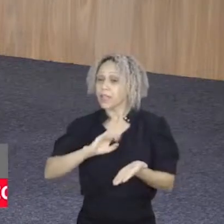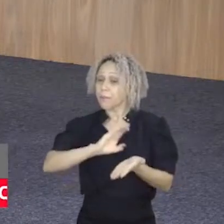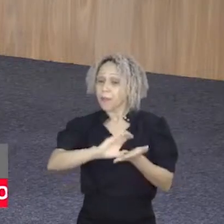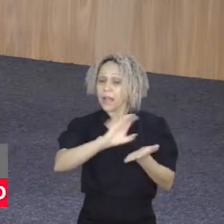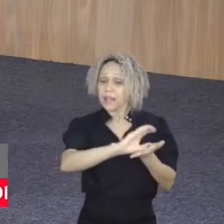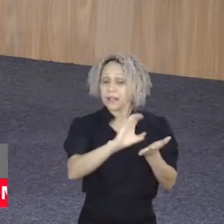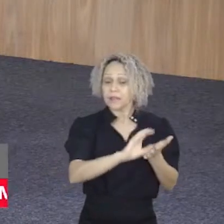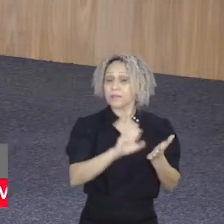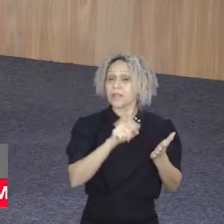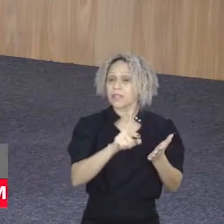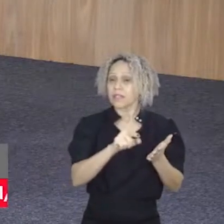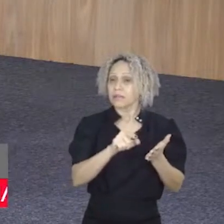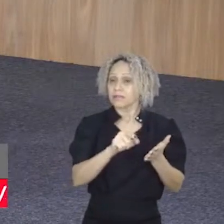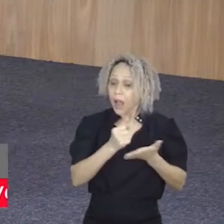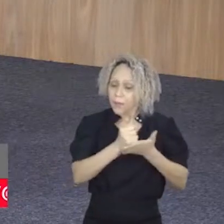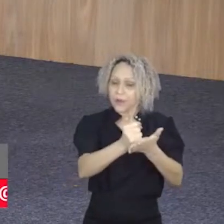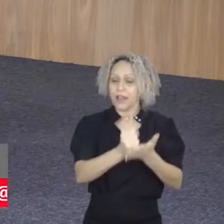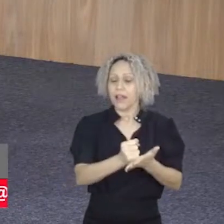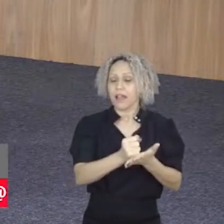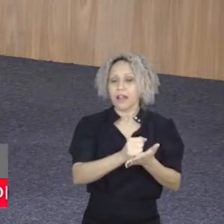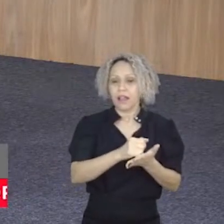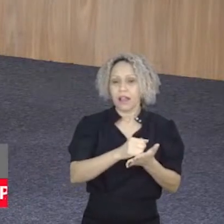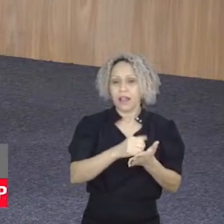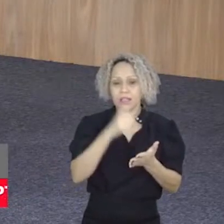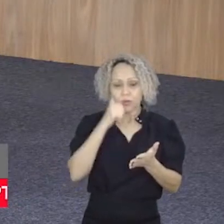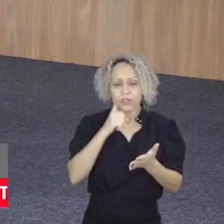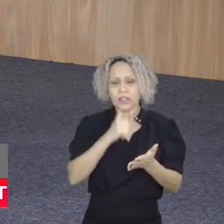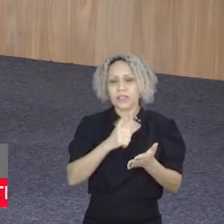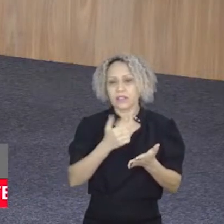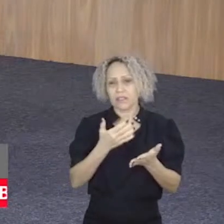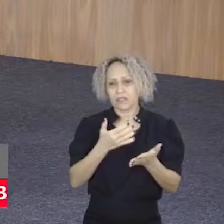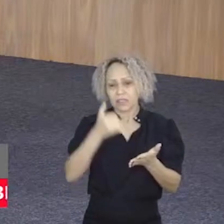contra a violência política de gênero?